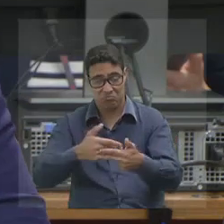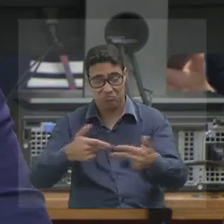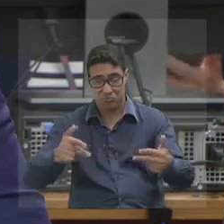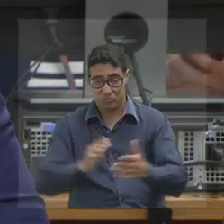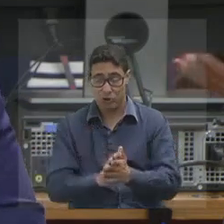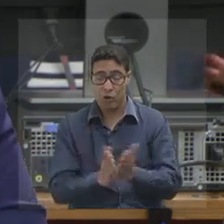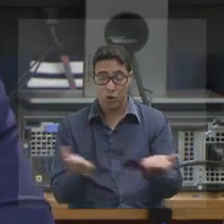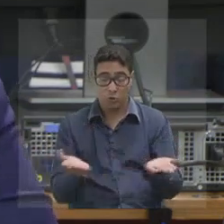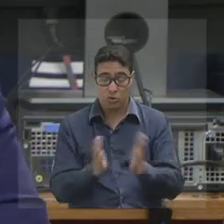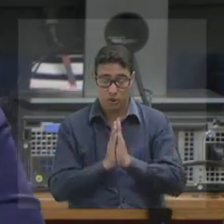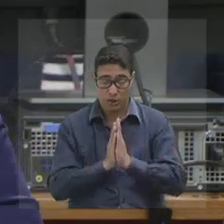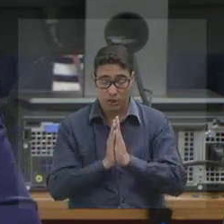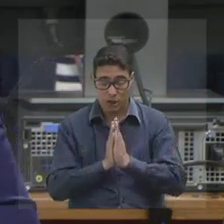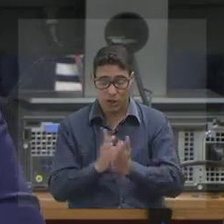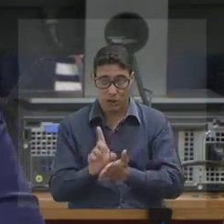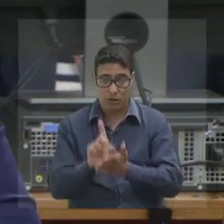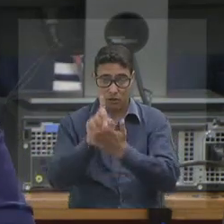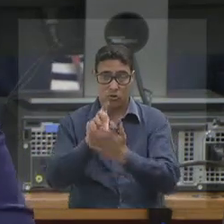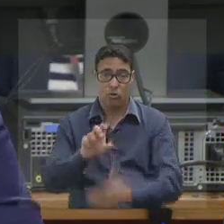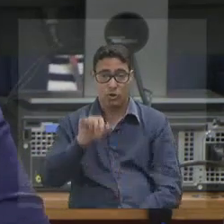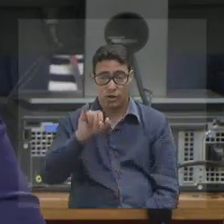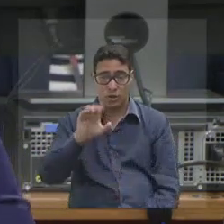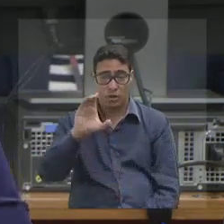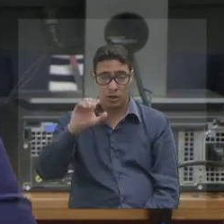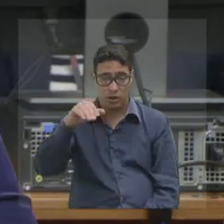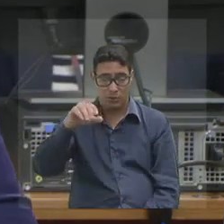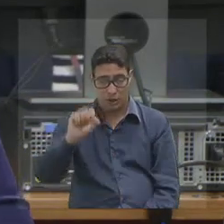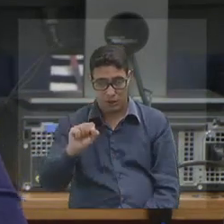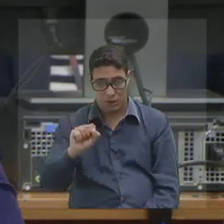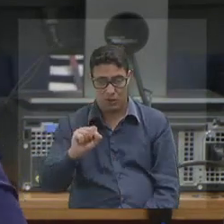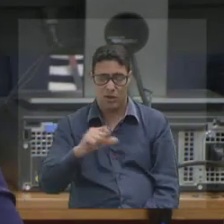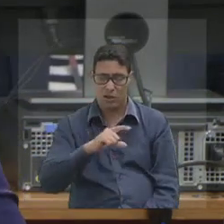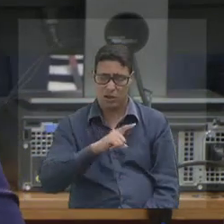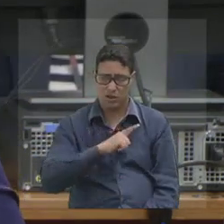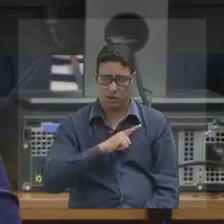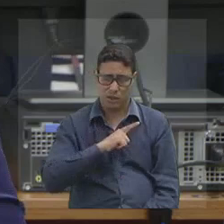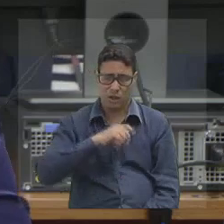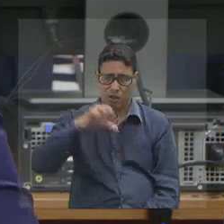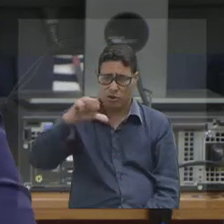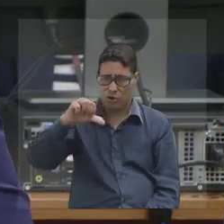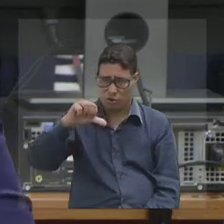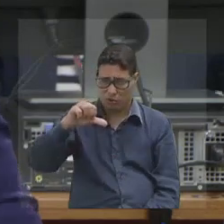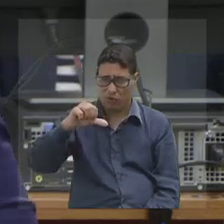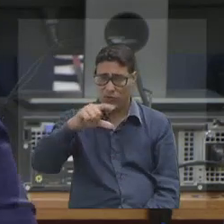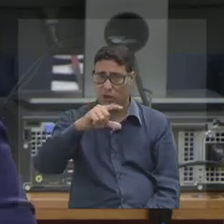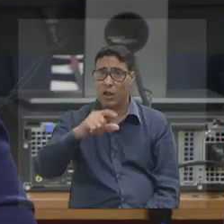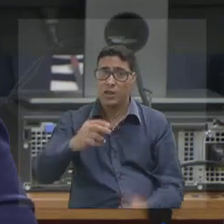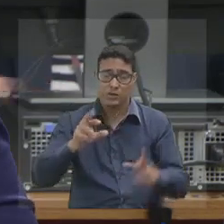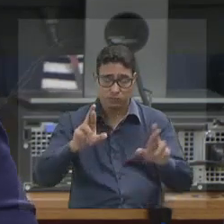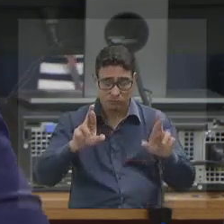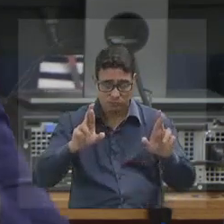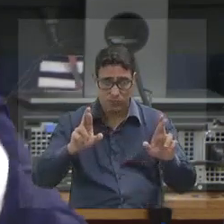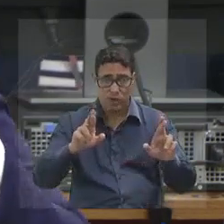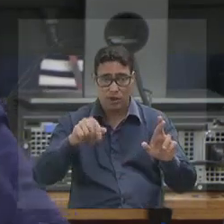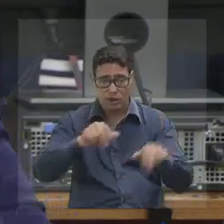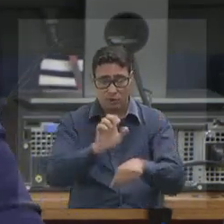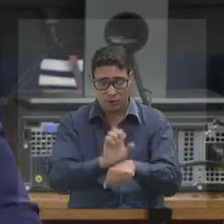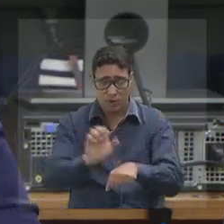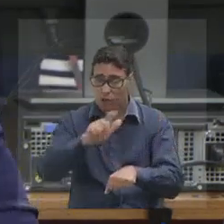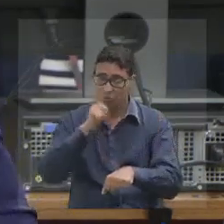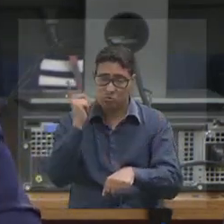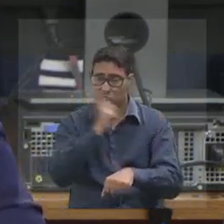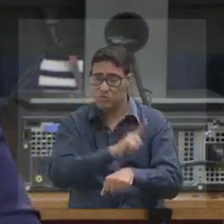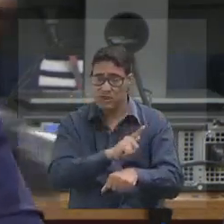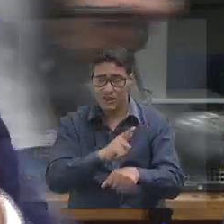o ICMS do álcool ainda tá 9 e pouco nós esperamos que o estado consiga segurar isso para que